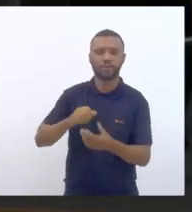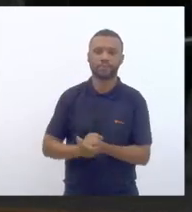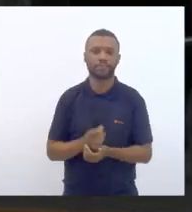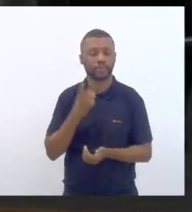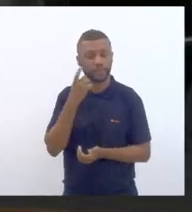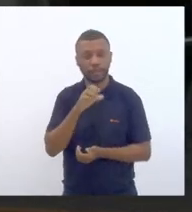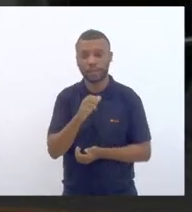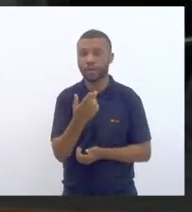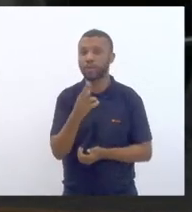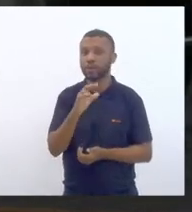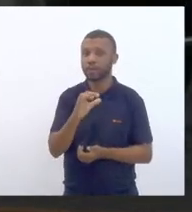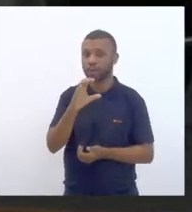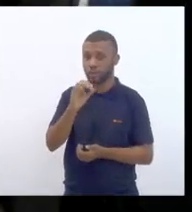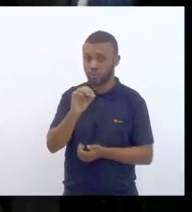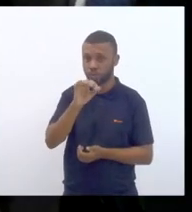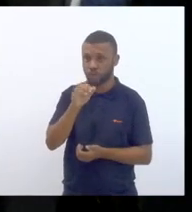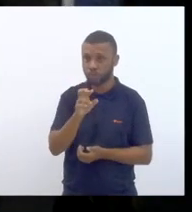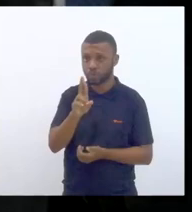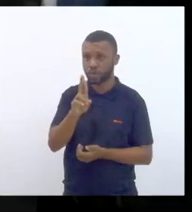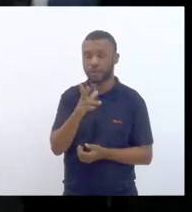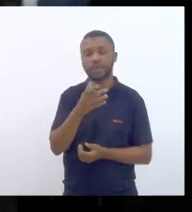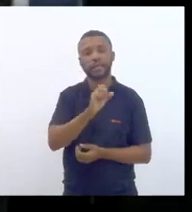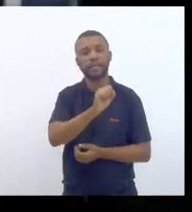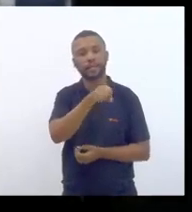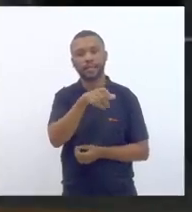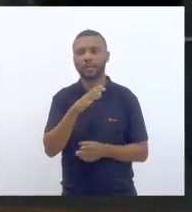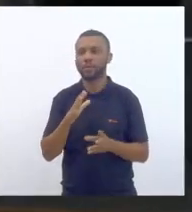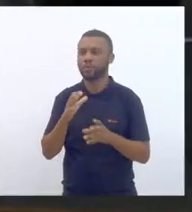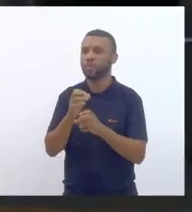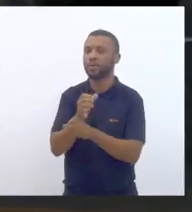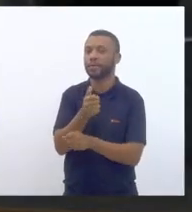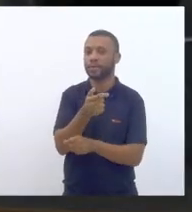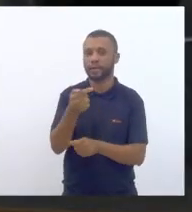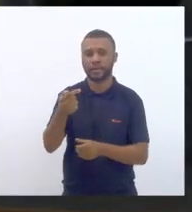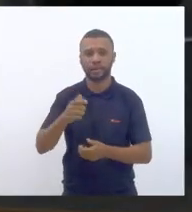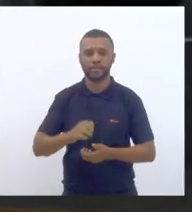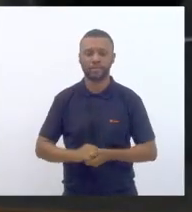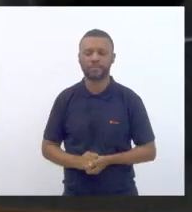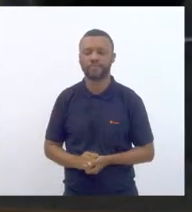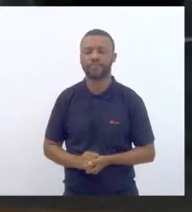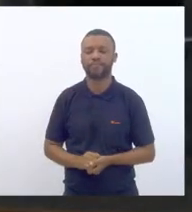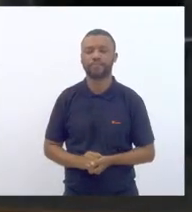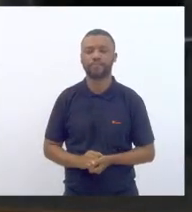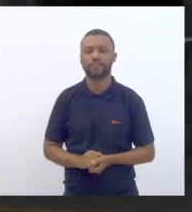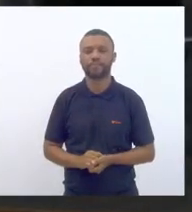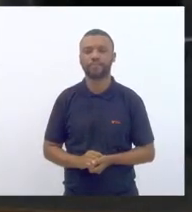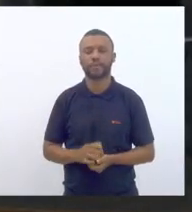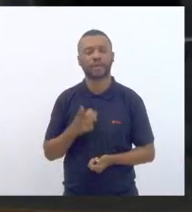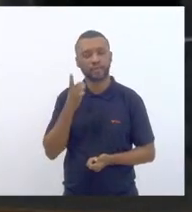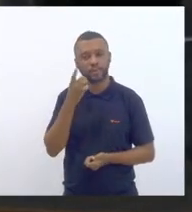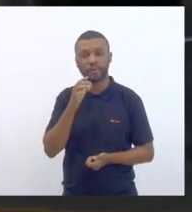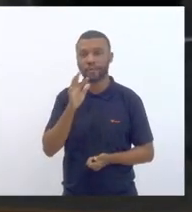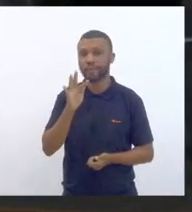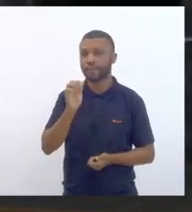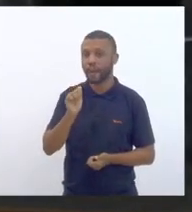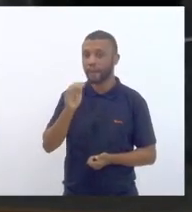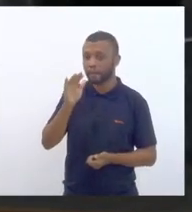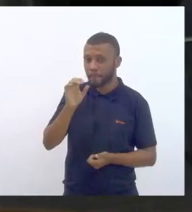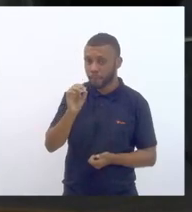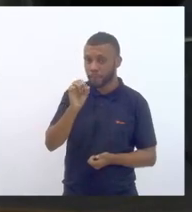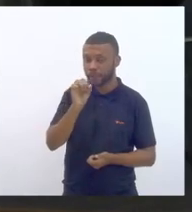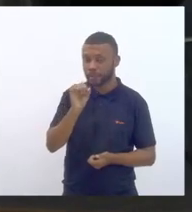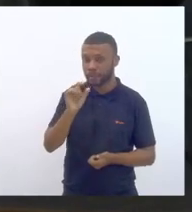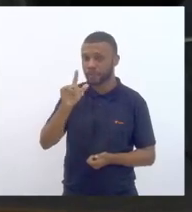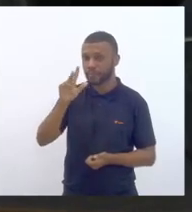Deputado Eurico Júnior. Sim. Eurico Júnior, sim, 17. Deputado Fábio Silva.